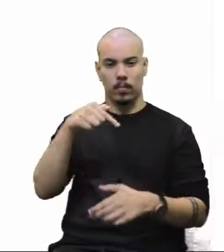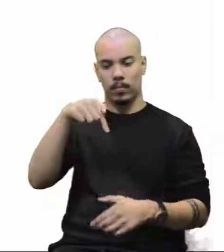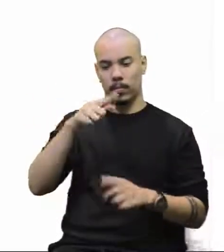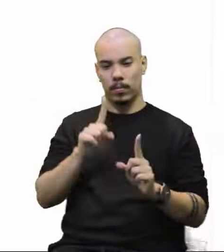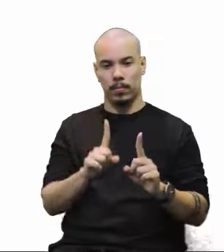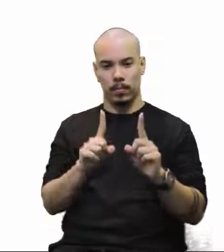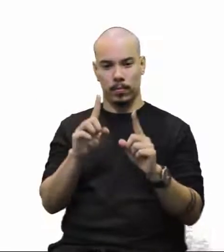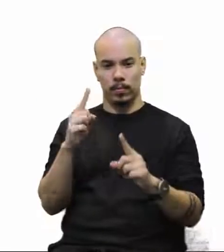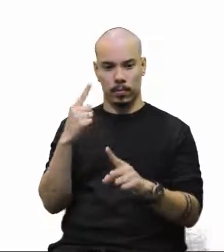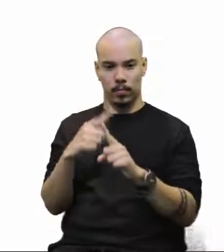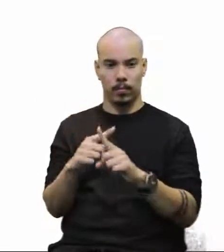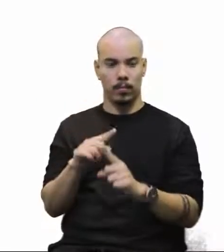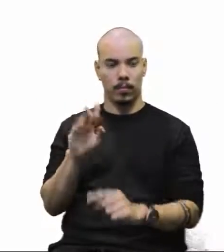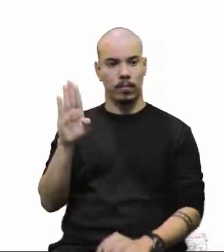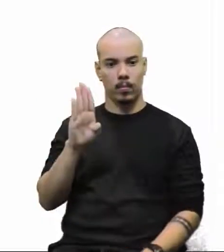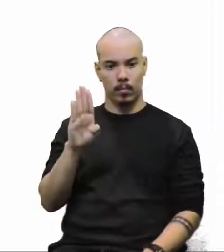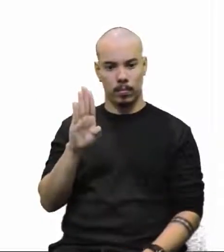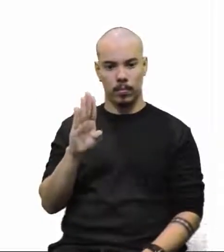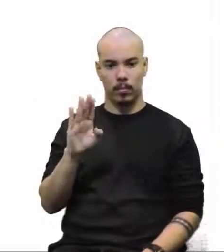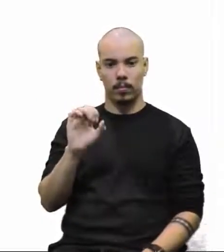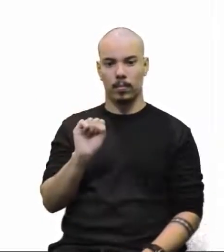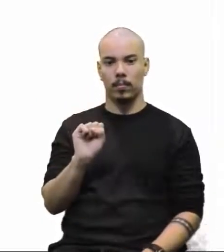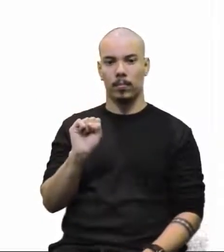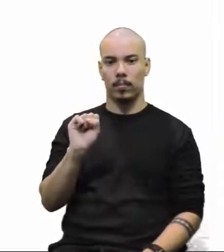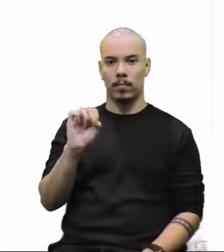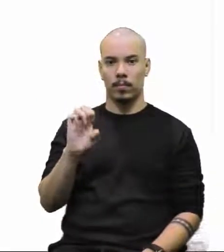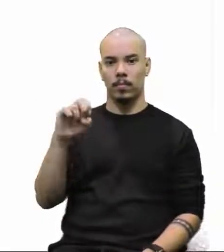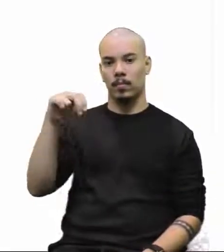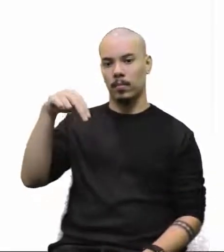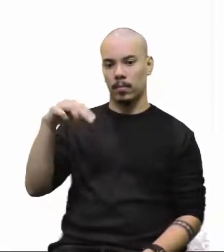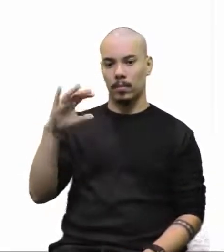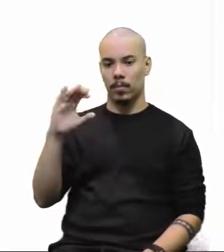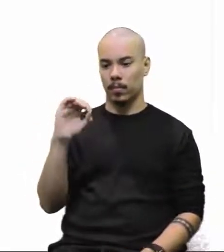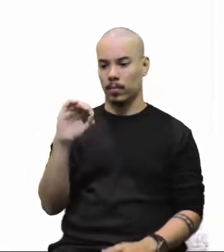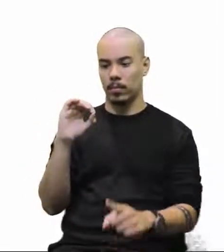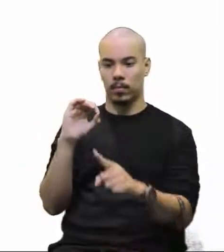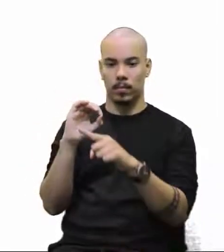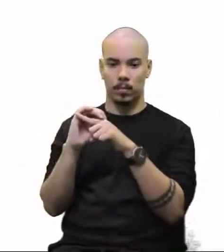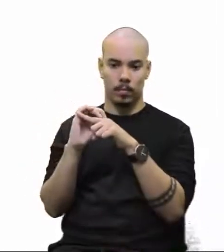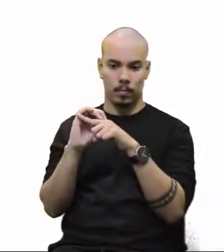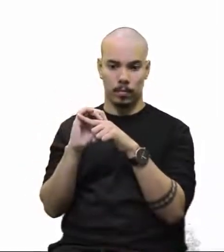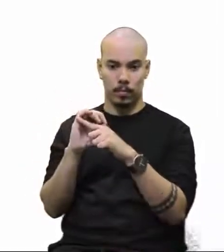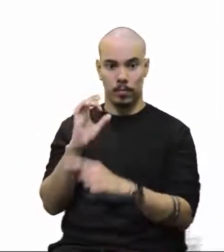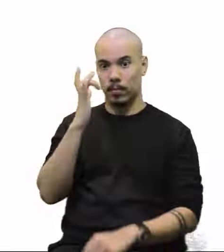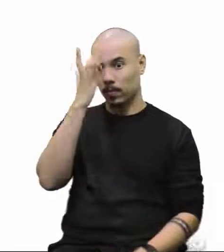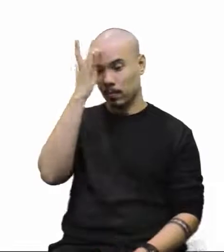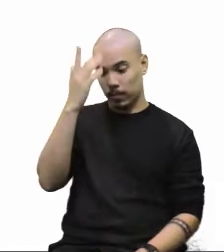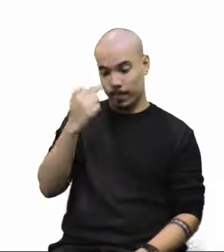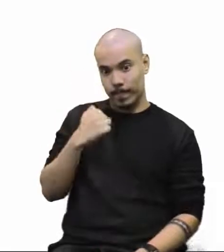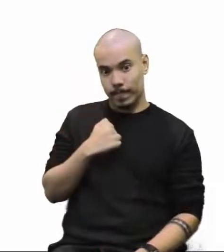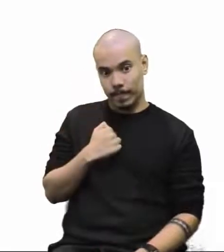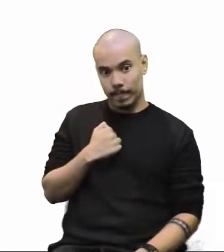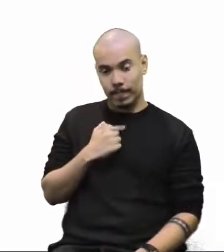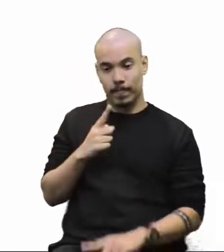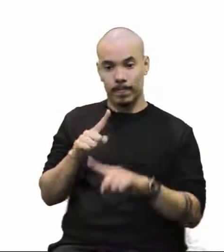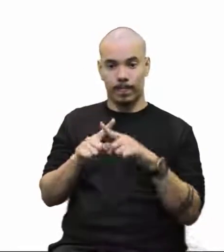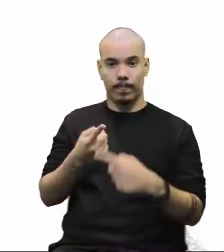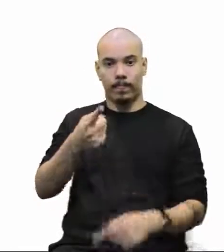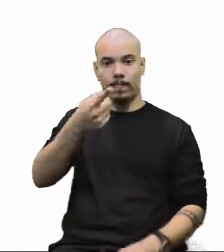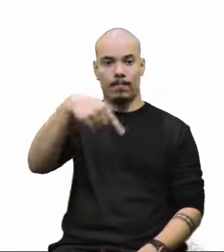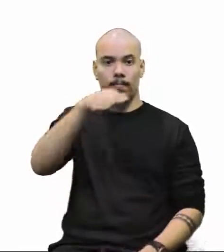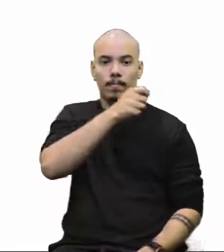vezes B, seno de 30. Então, isso aqui é bem mais fácil para mim. Mas, o aluno